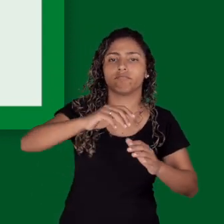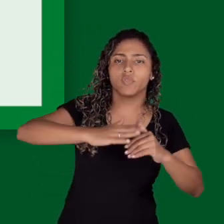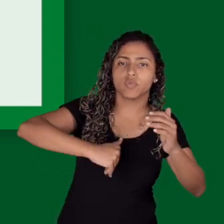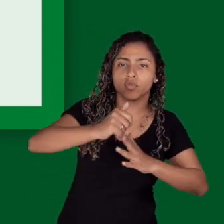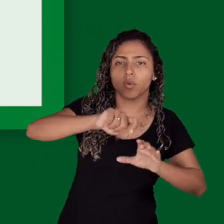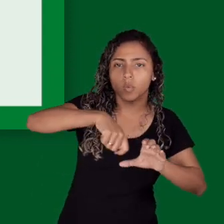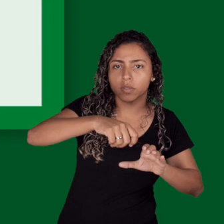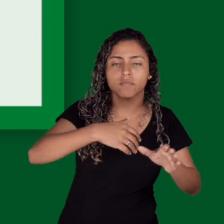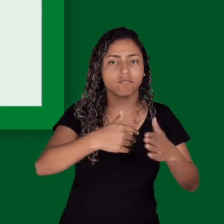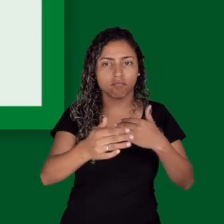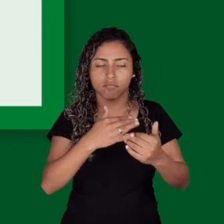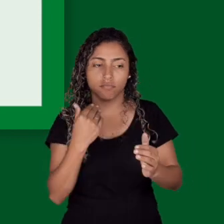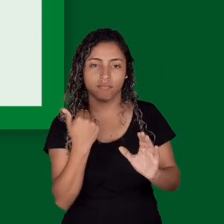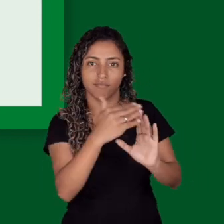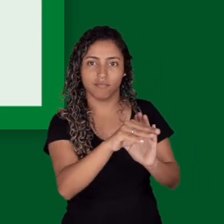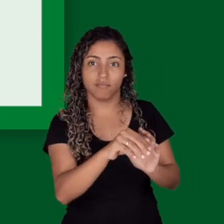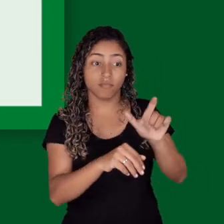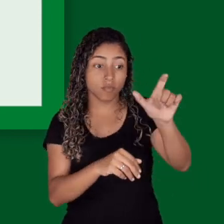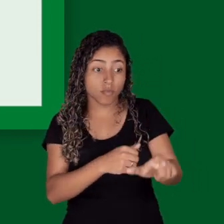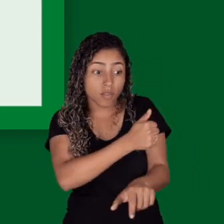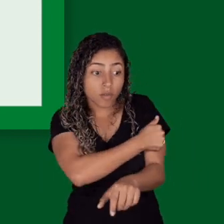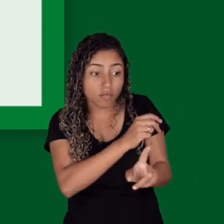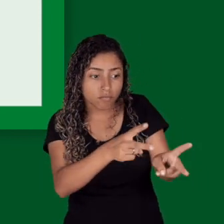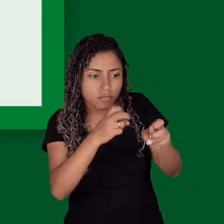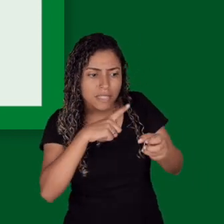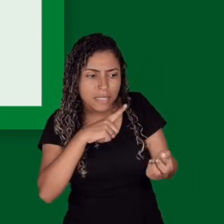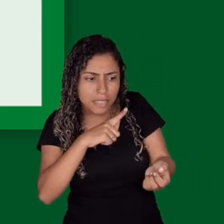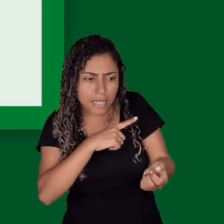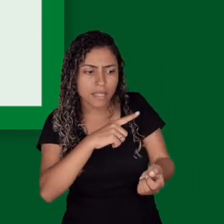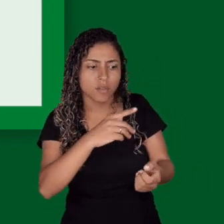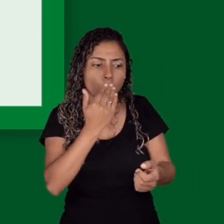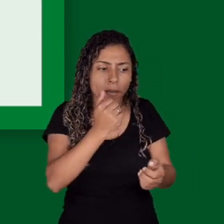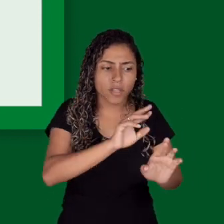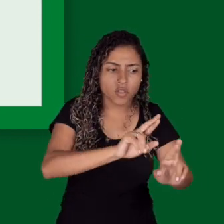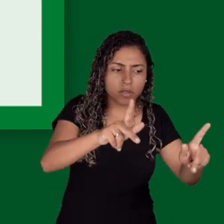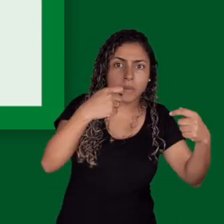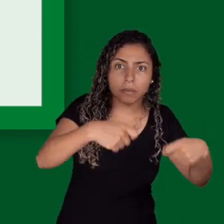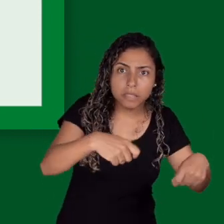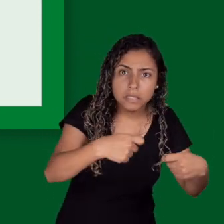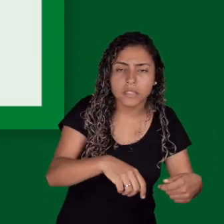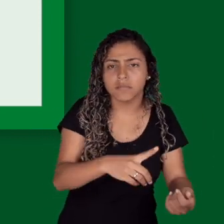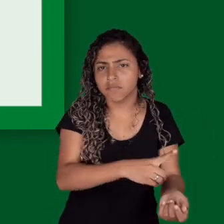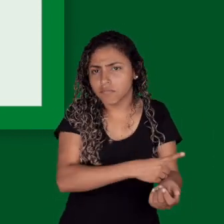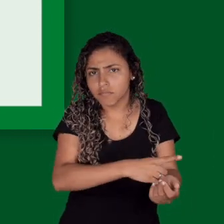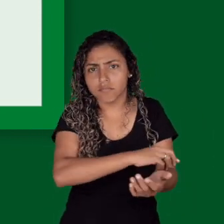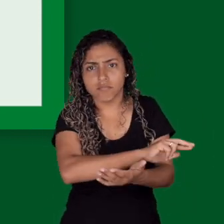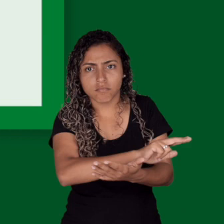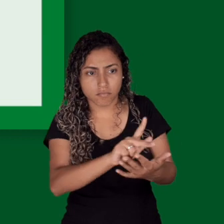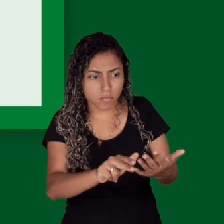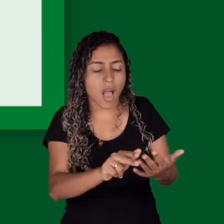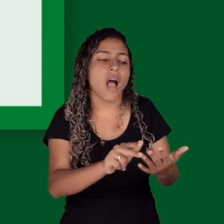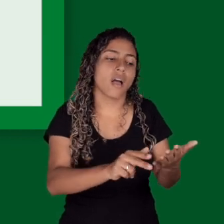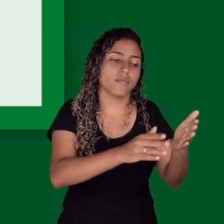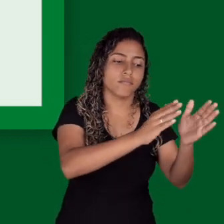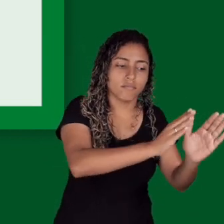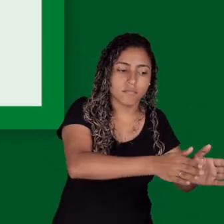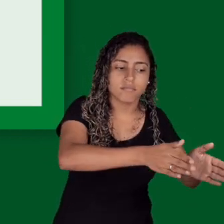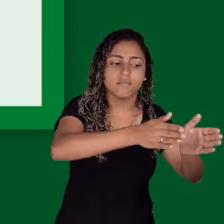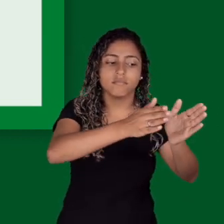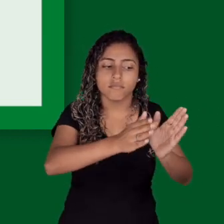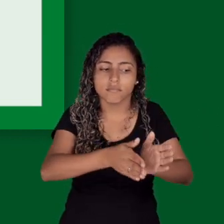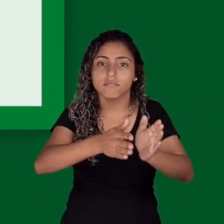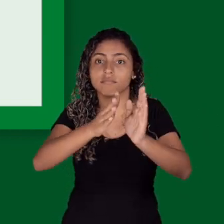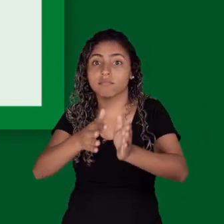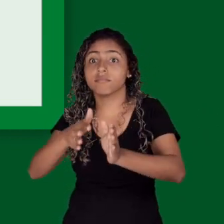aluno, assim, a partir do momento que é identificado que ele tem uma necessidade alimentar especial, ele passa por todo esse fluxozinho para que ele tenha